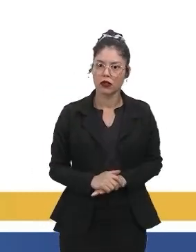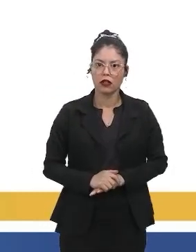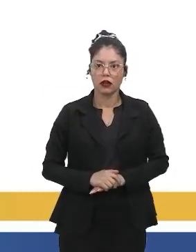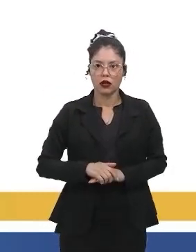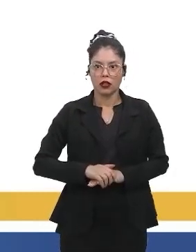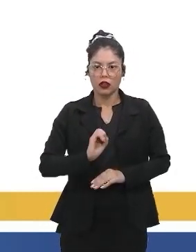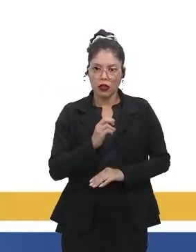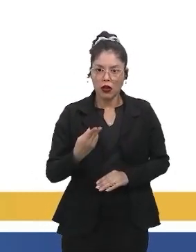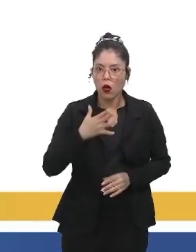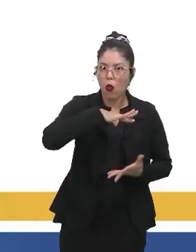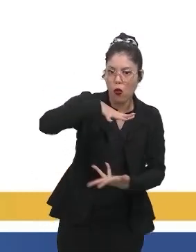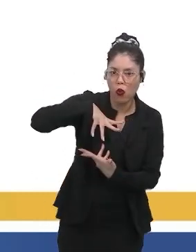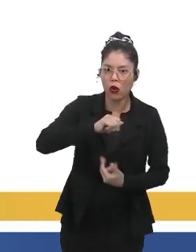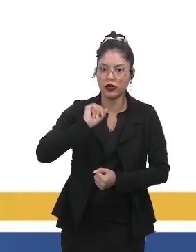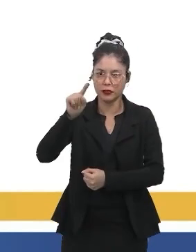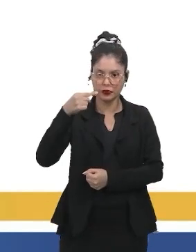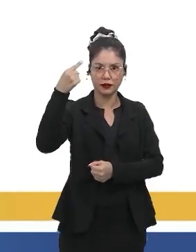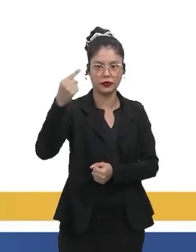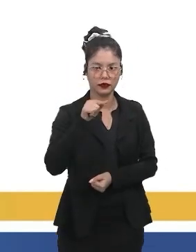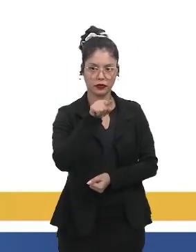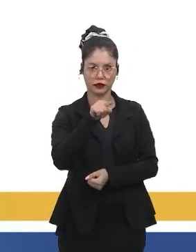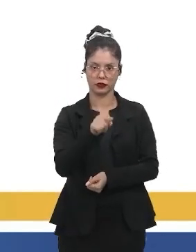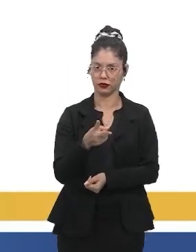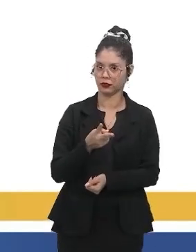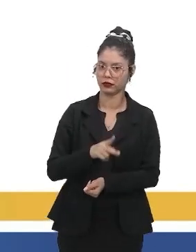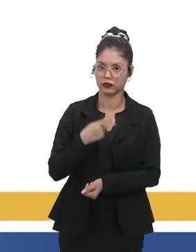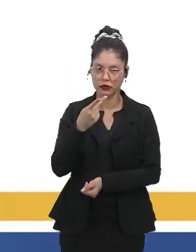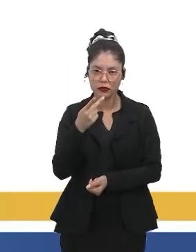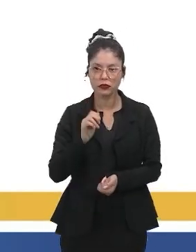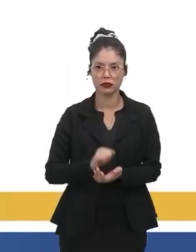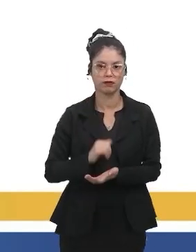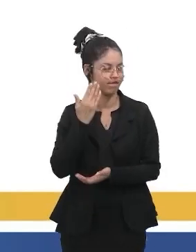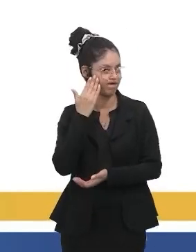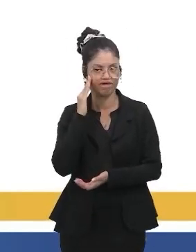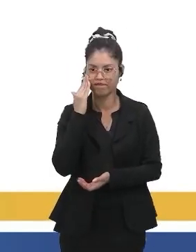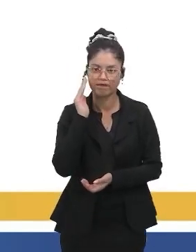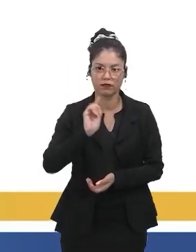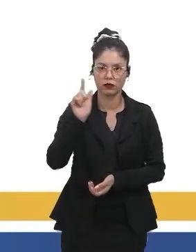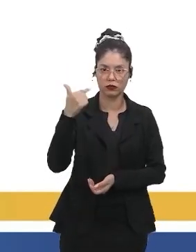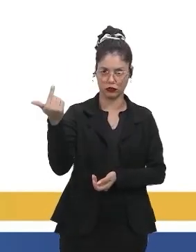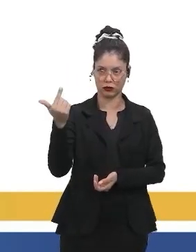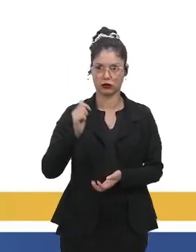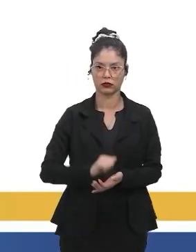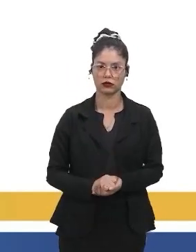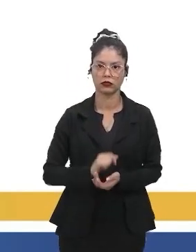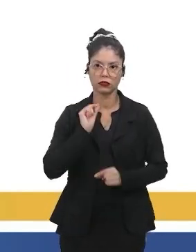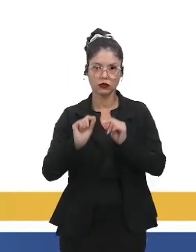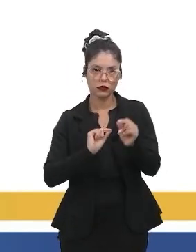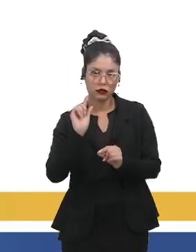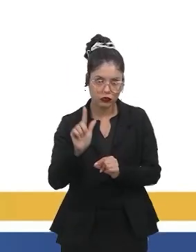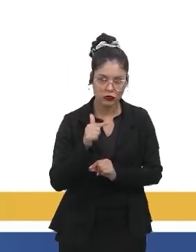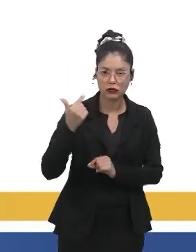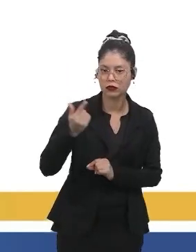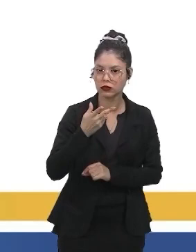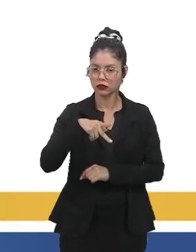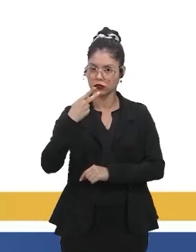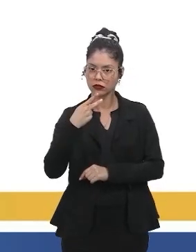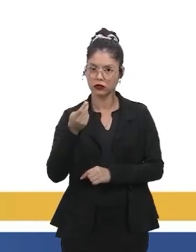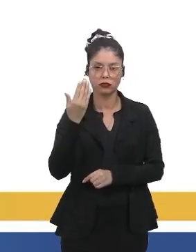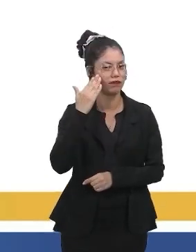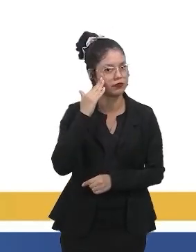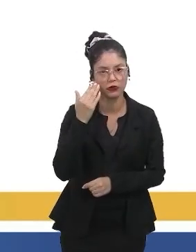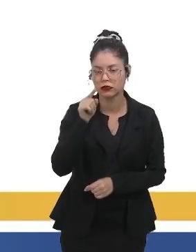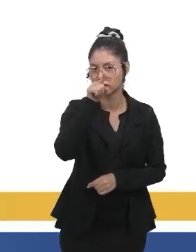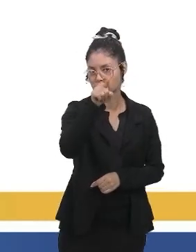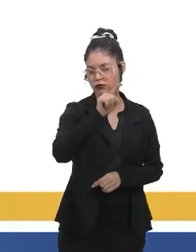significa. Ou um mundo em que aquilo que você diz não é entendido pelo outro, e o que o outro